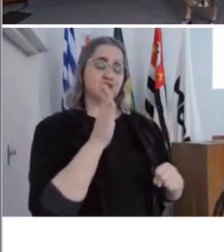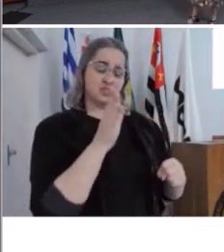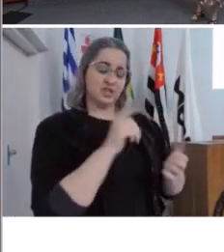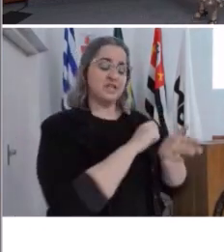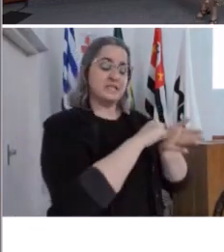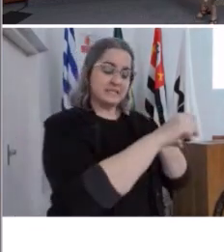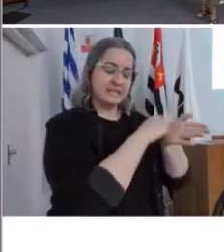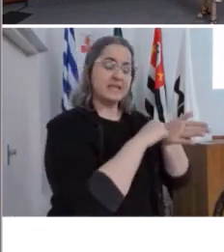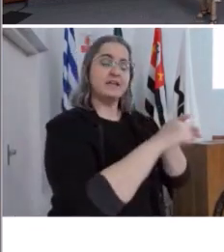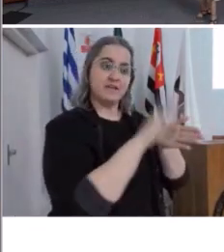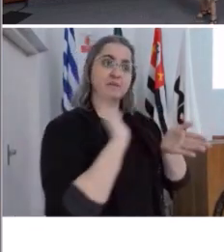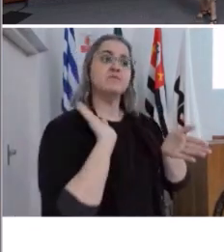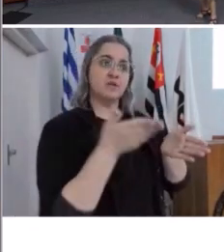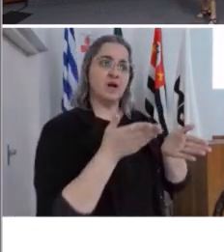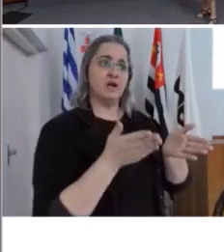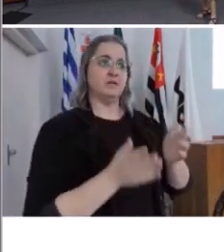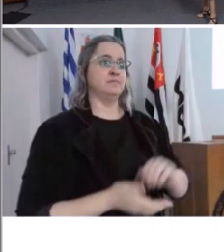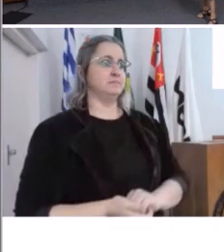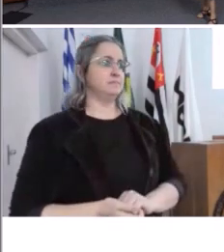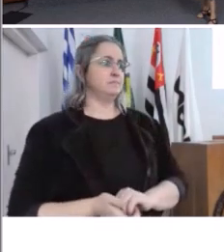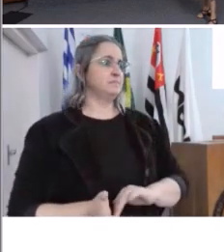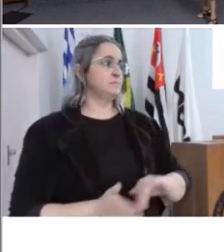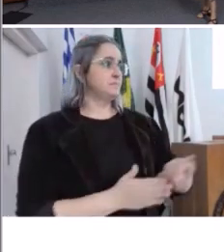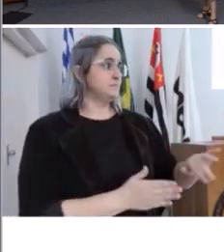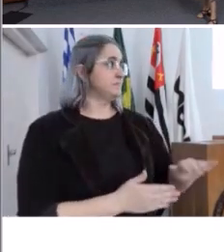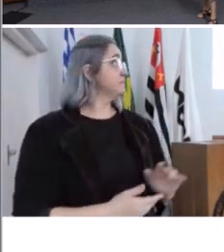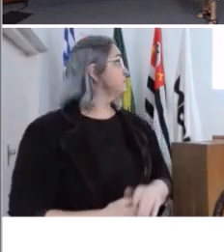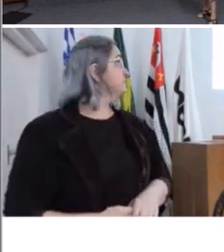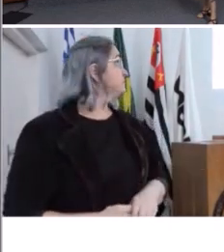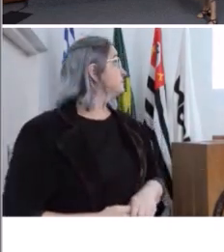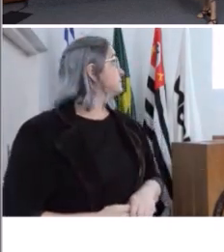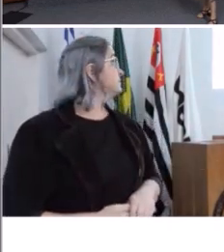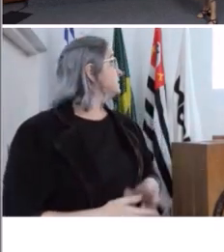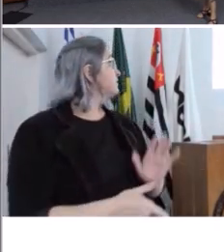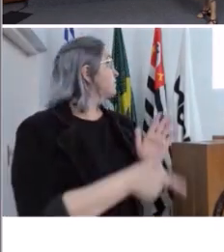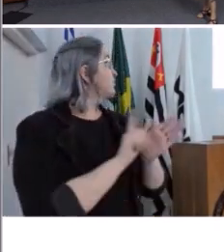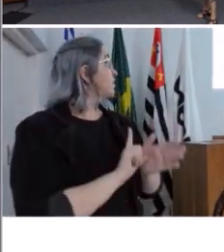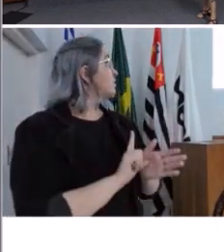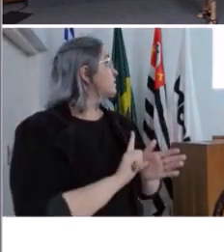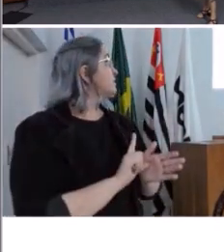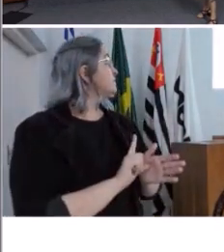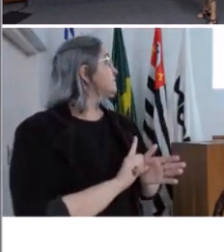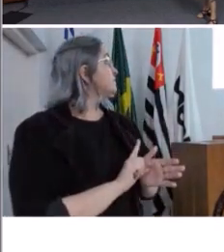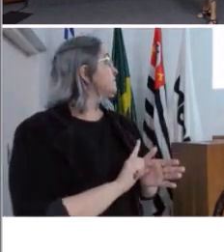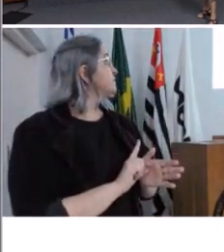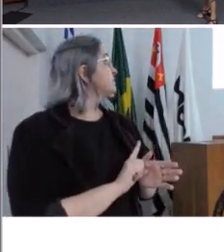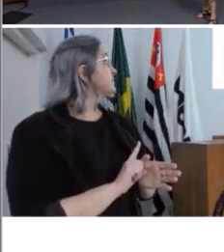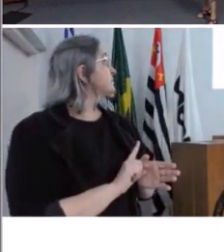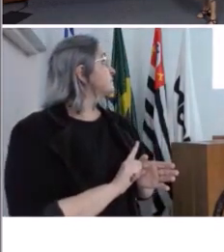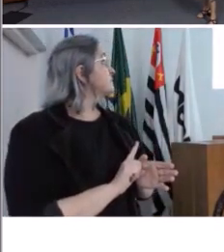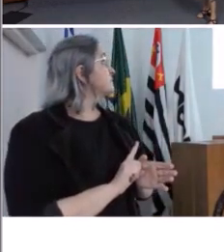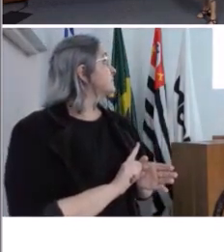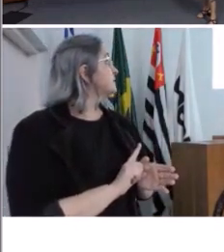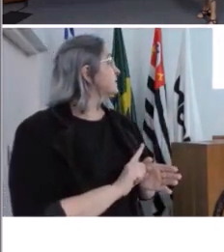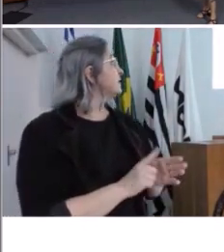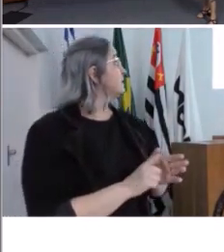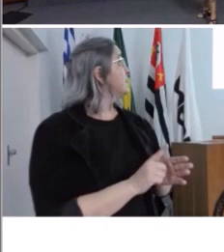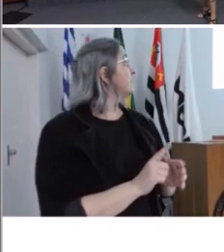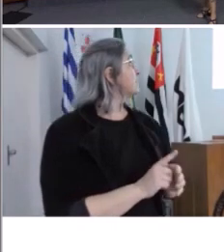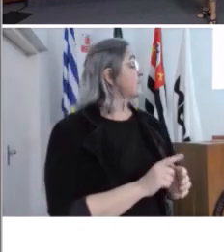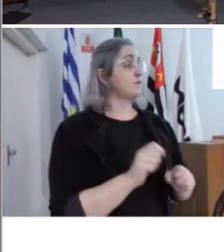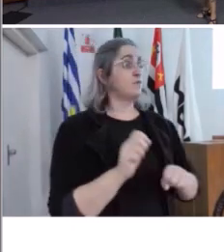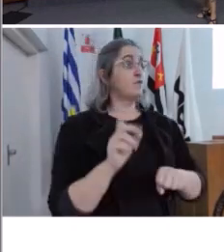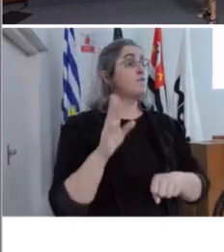Né? Pode voltar? Isso. Tá? Vamos ver um outro. Vamos ver o